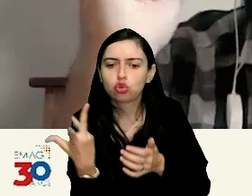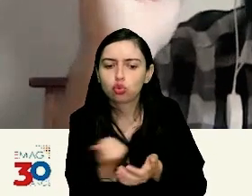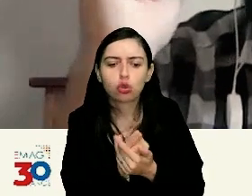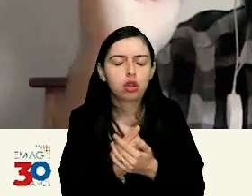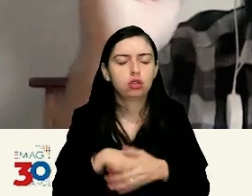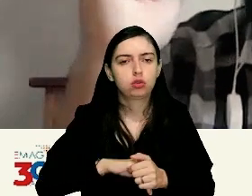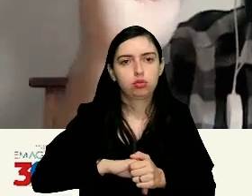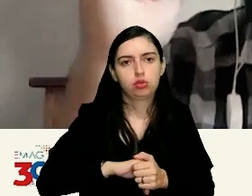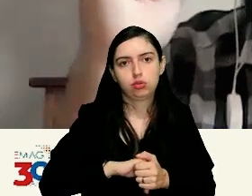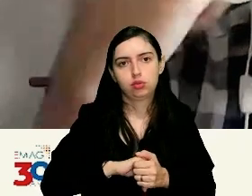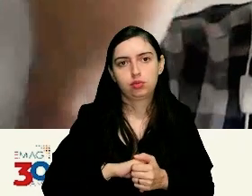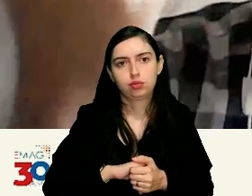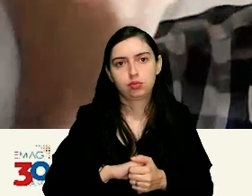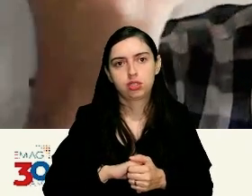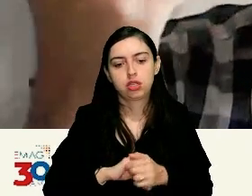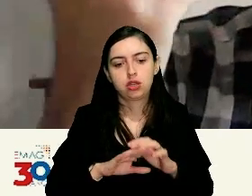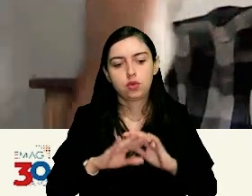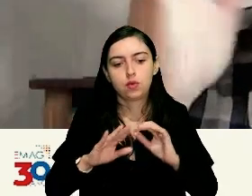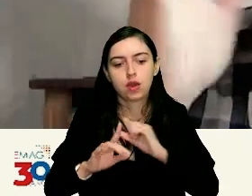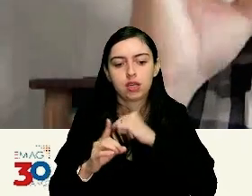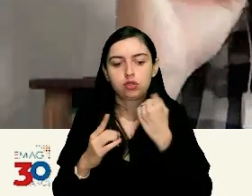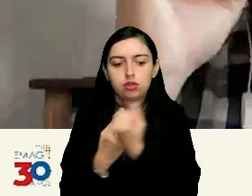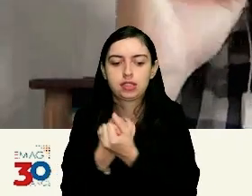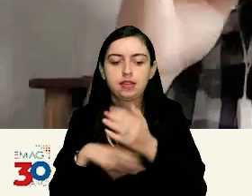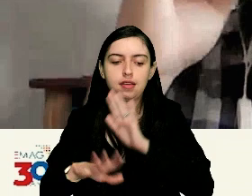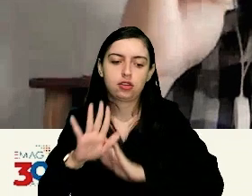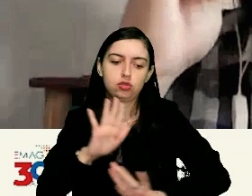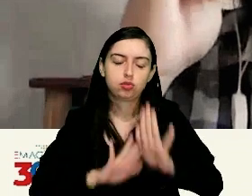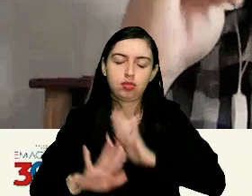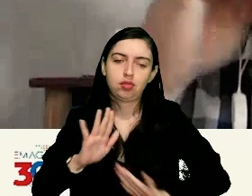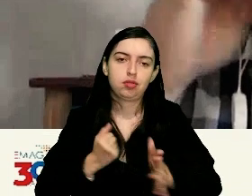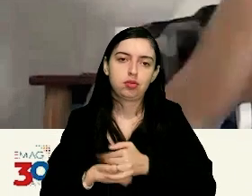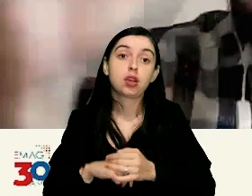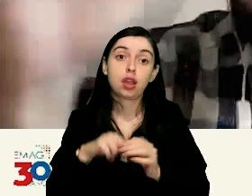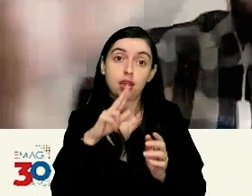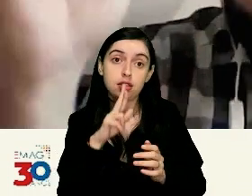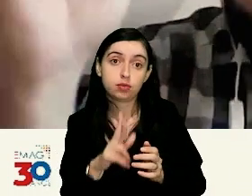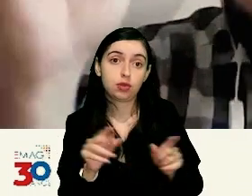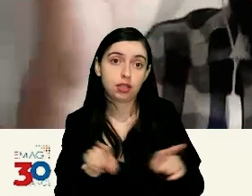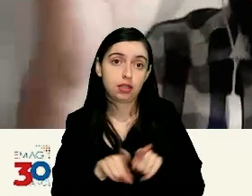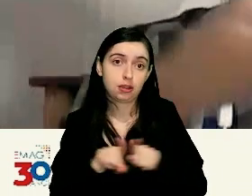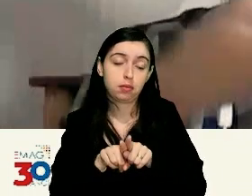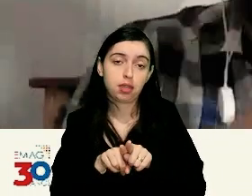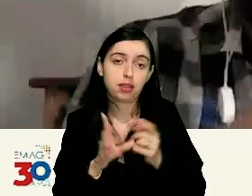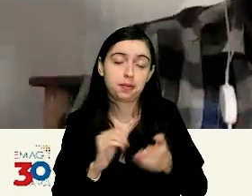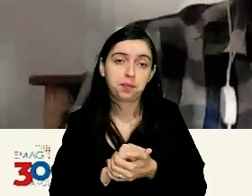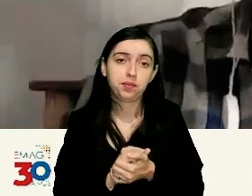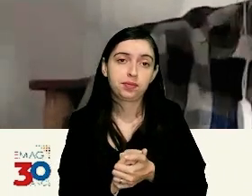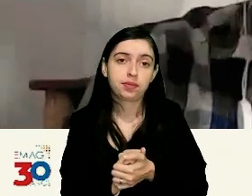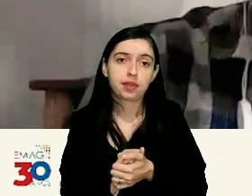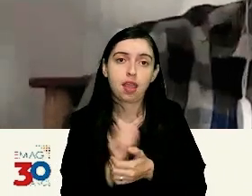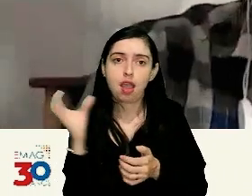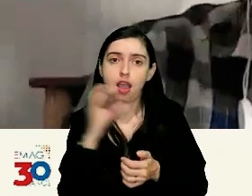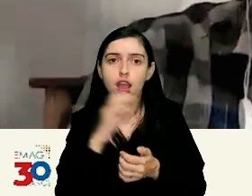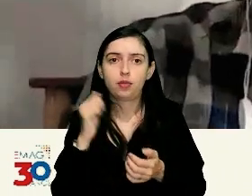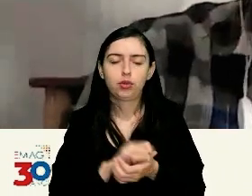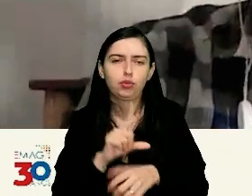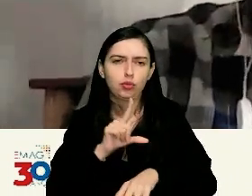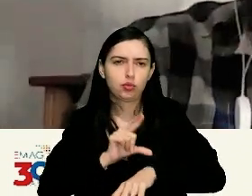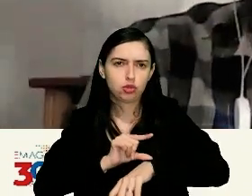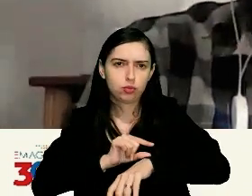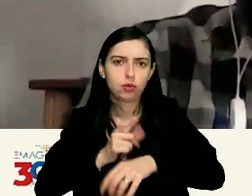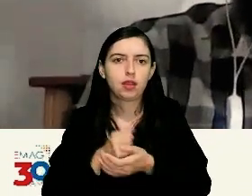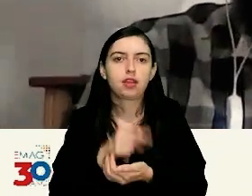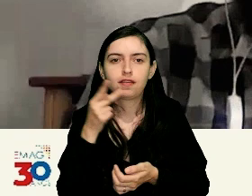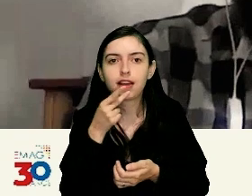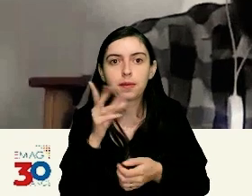numa sociedade mais cuidadora. E aí, já te respondendo, e de forma prática, para não tomar muito tempo, que eu já falei muito, é assim,